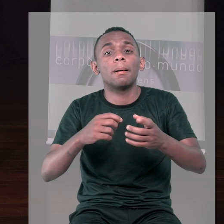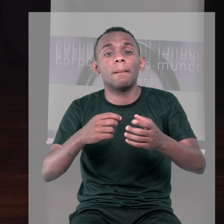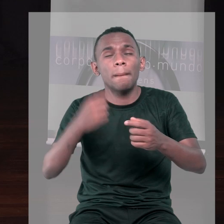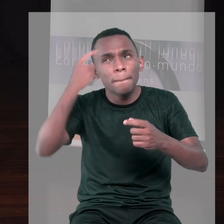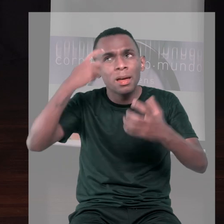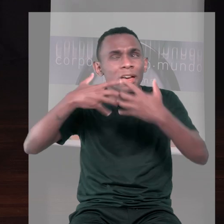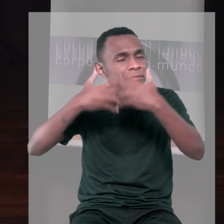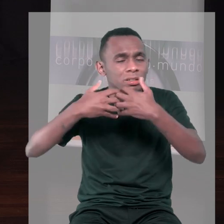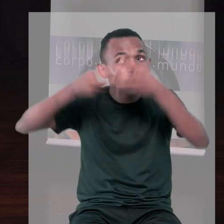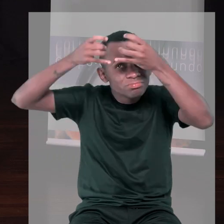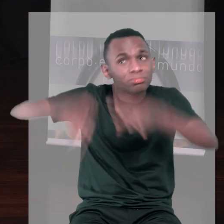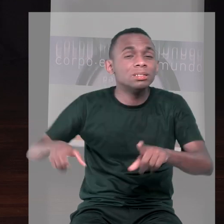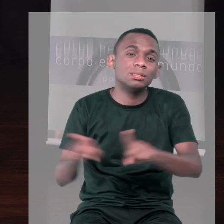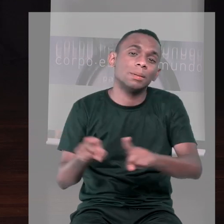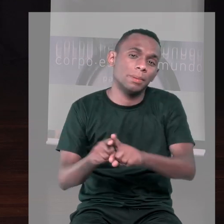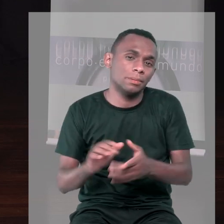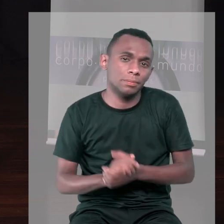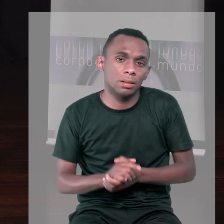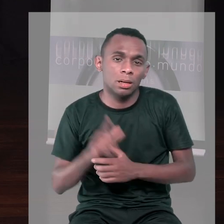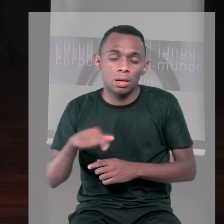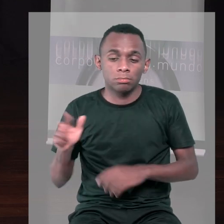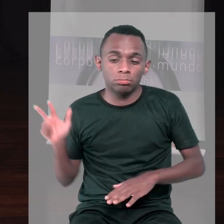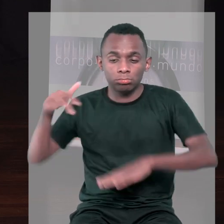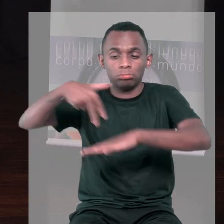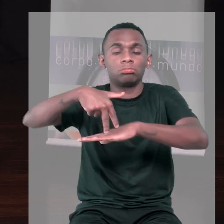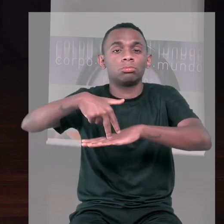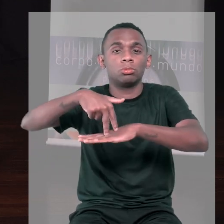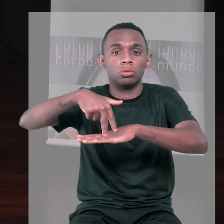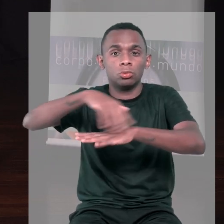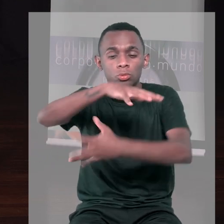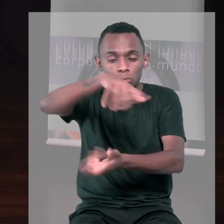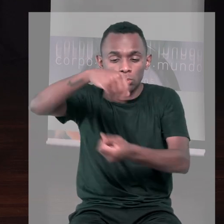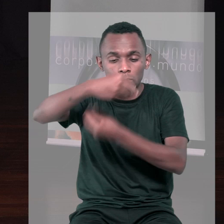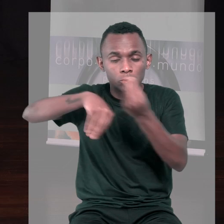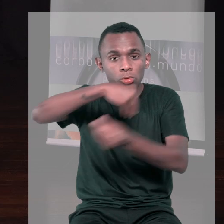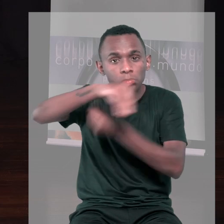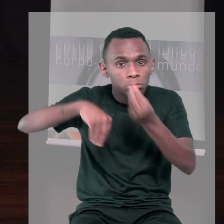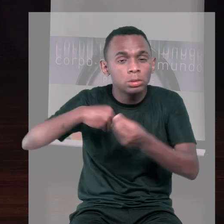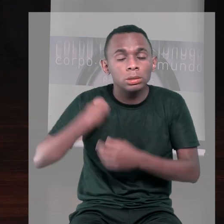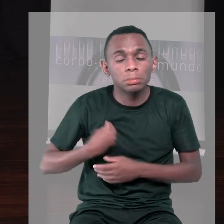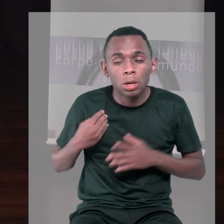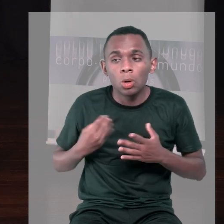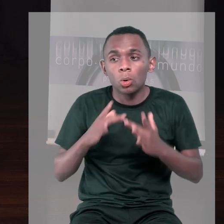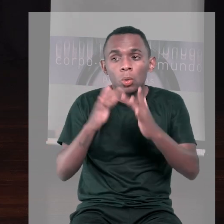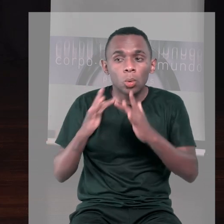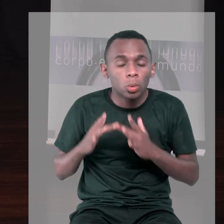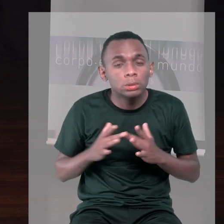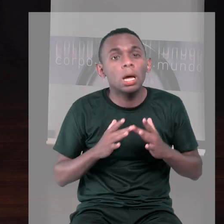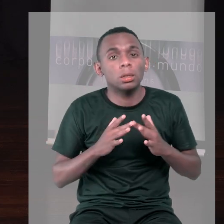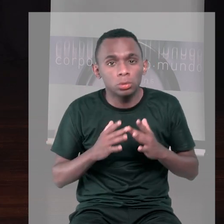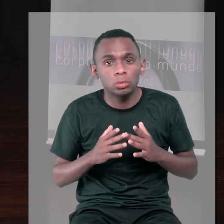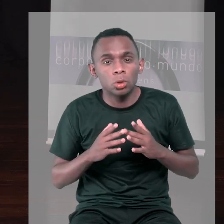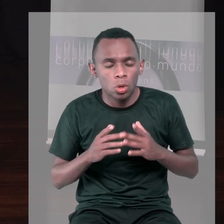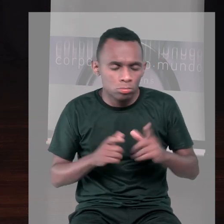da capacidade de pensamento, pois que o mundo exige que nós nos posicionemos. O mundo exige que sobre ele nós tenhamos um ponto de